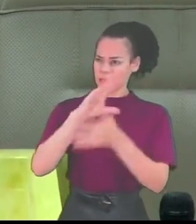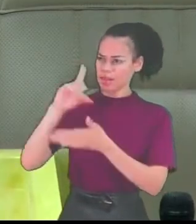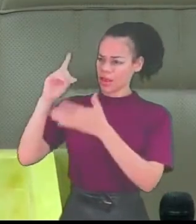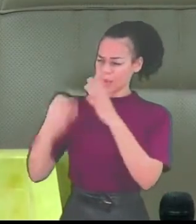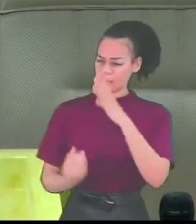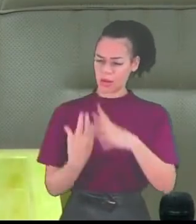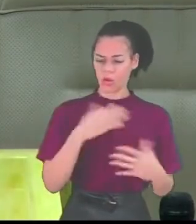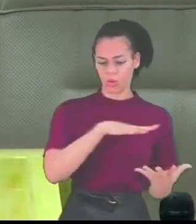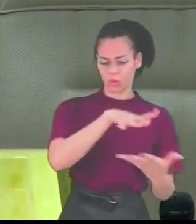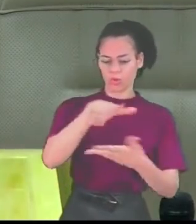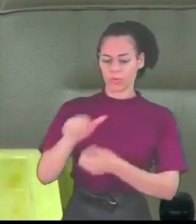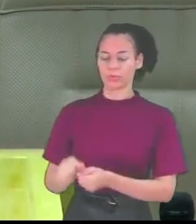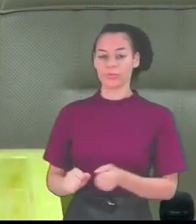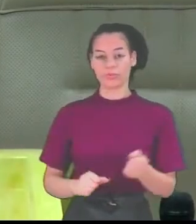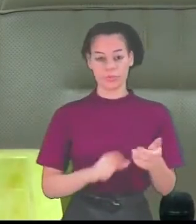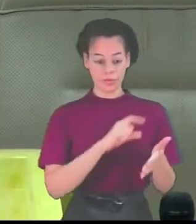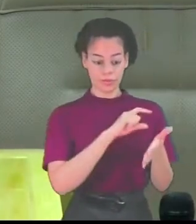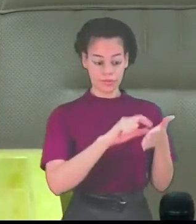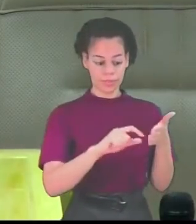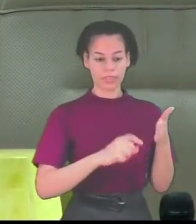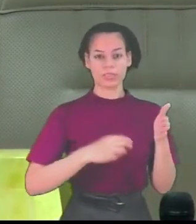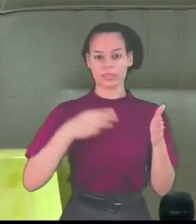Versículo 3